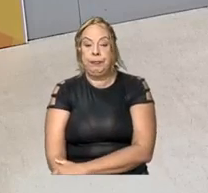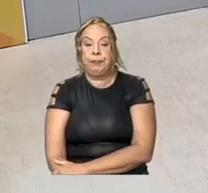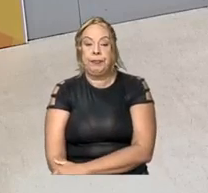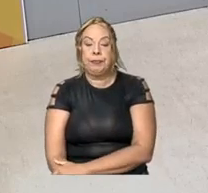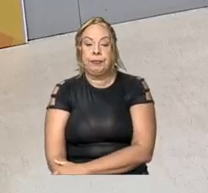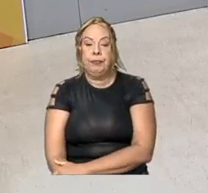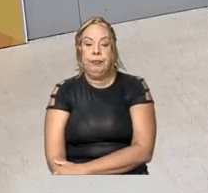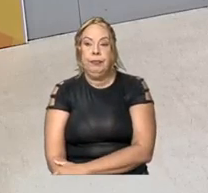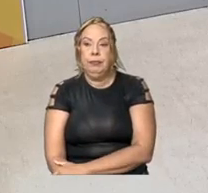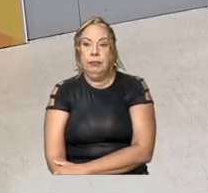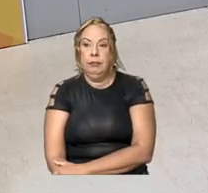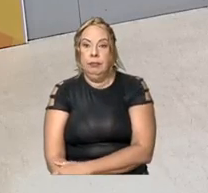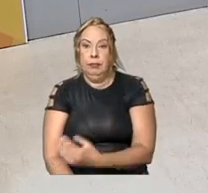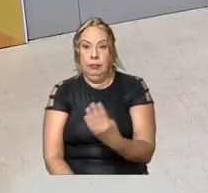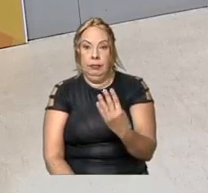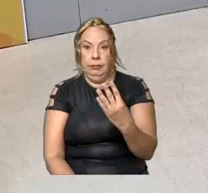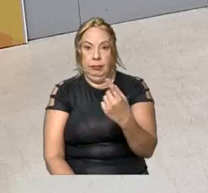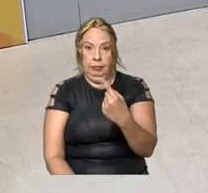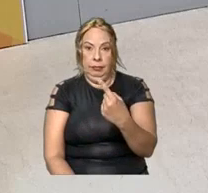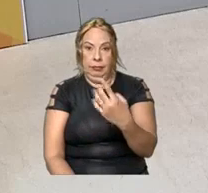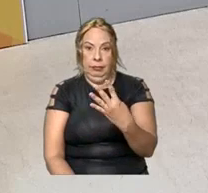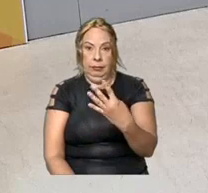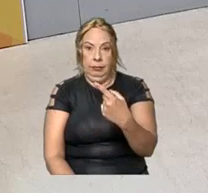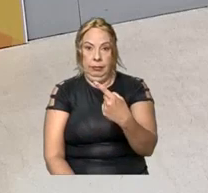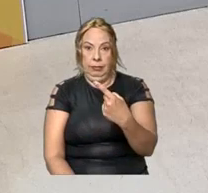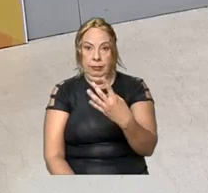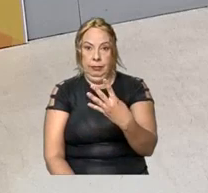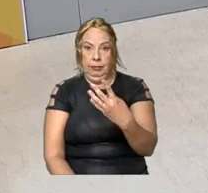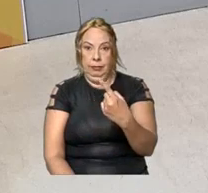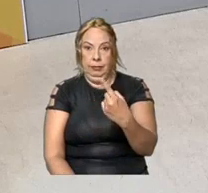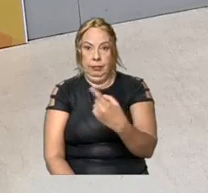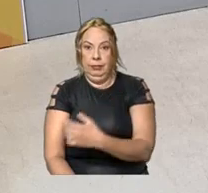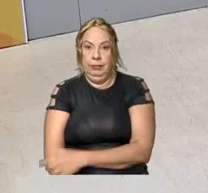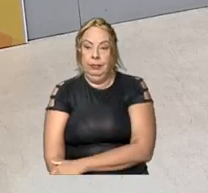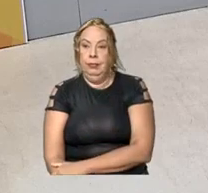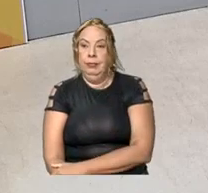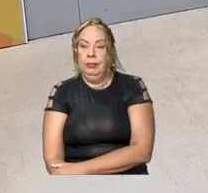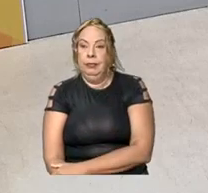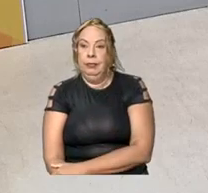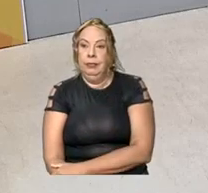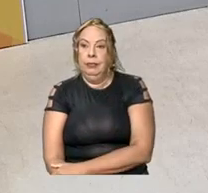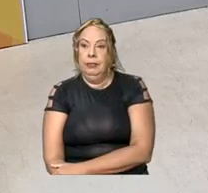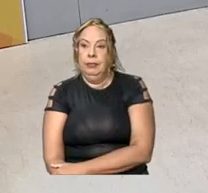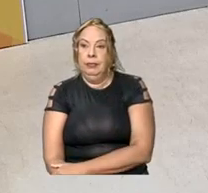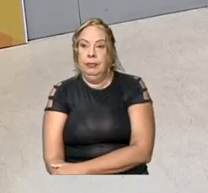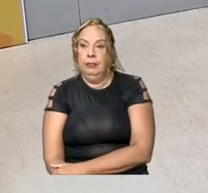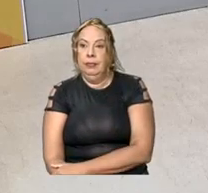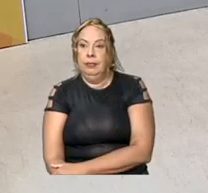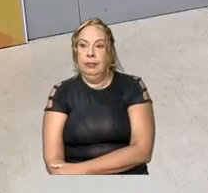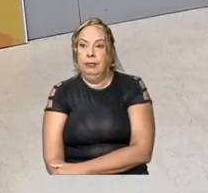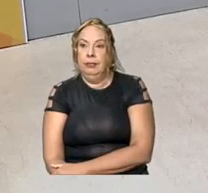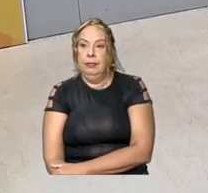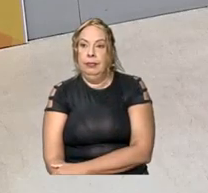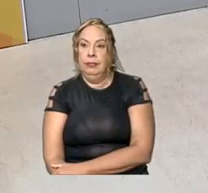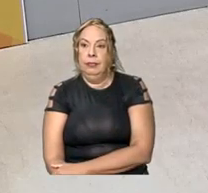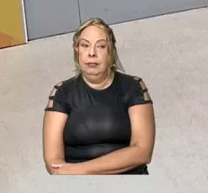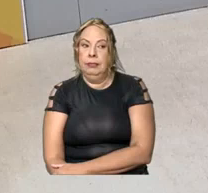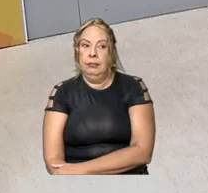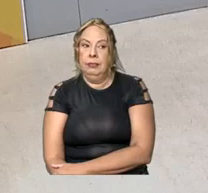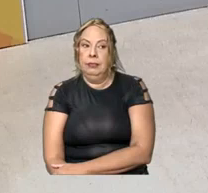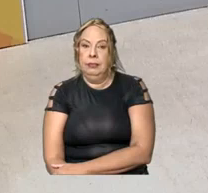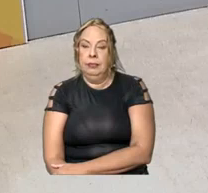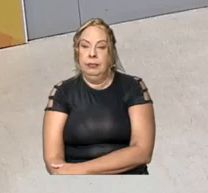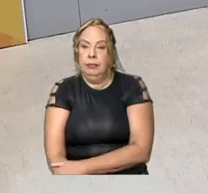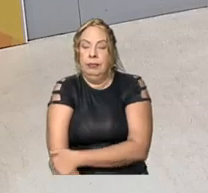30, vamos lá. Que o número 41 saiu, 41. Que importa, gente, a idade que está dentro da